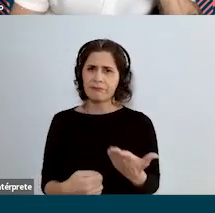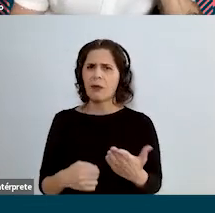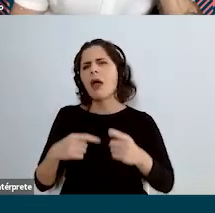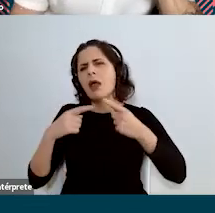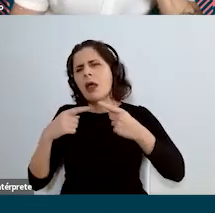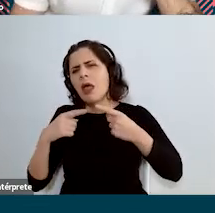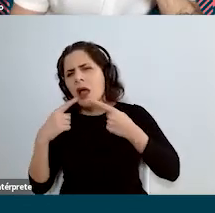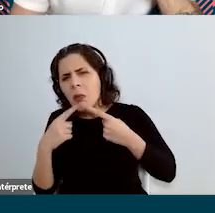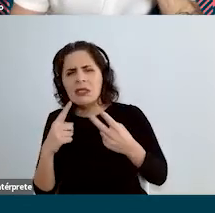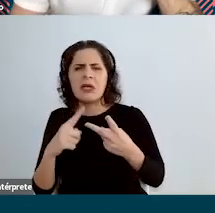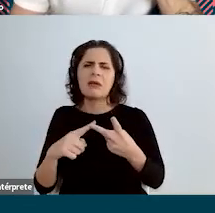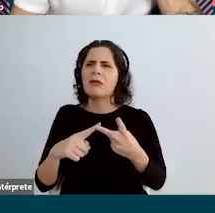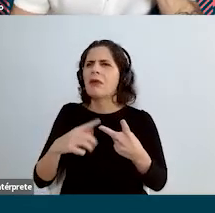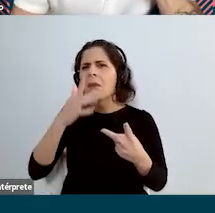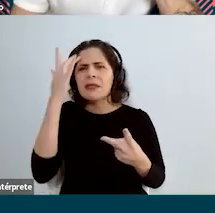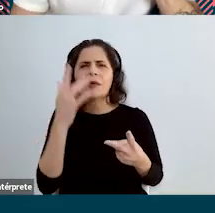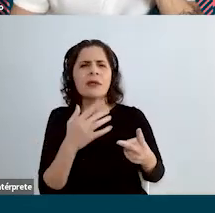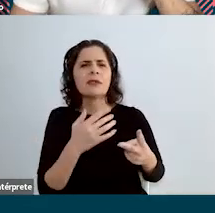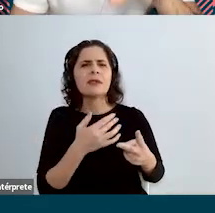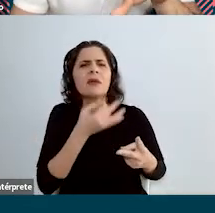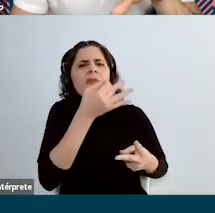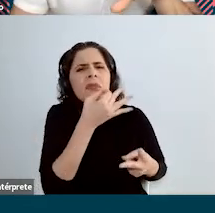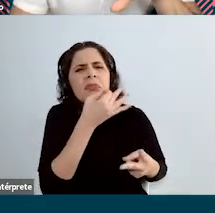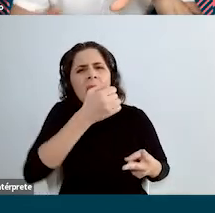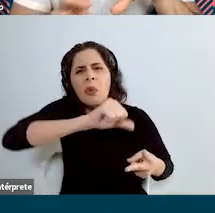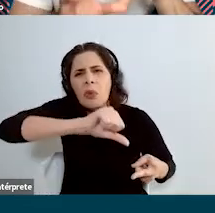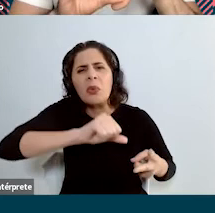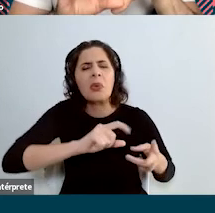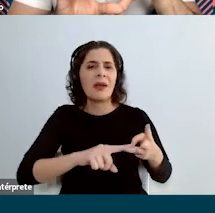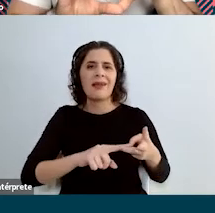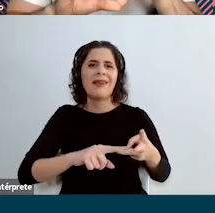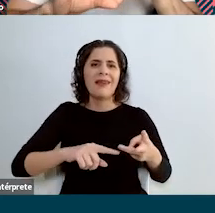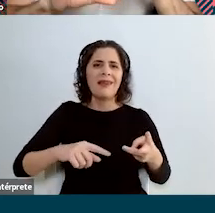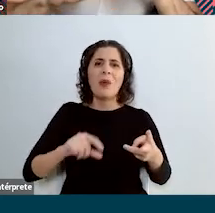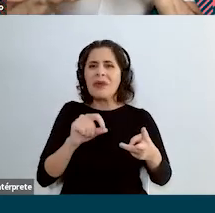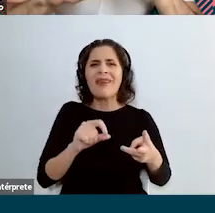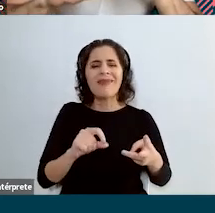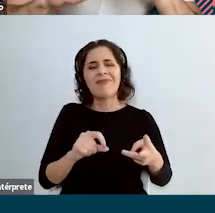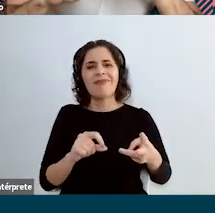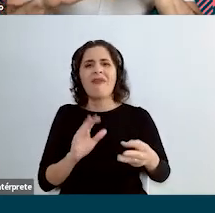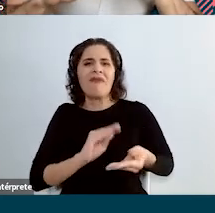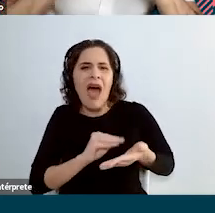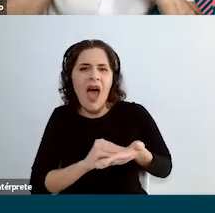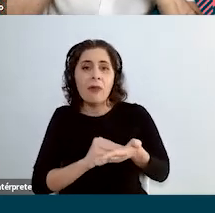aquelas reclamações, dores, e a partir delas conseguimos identificar,